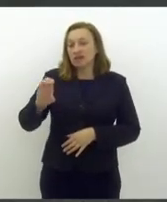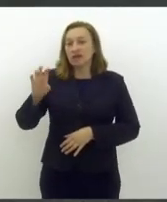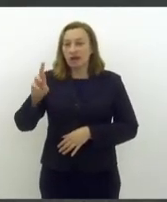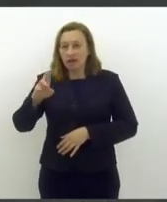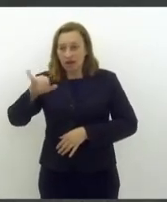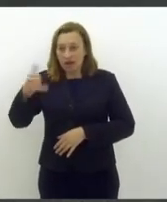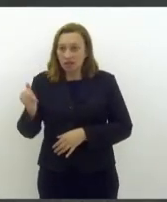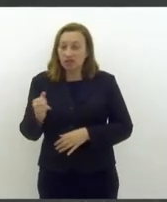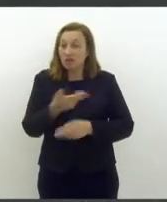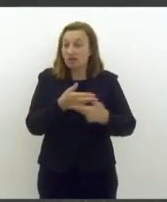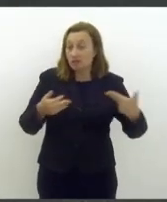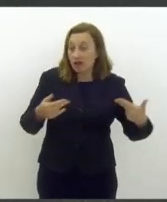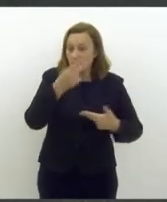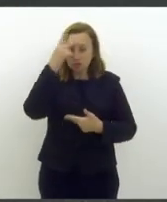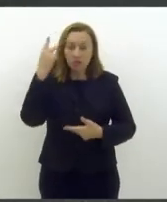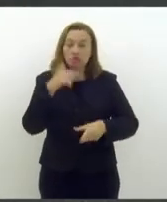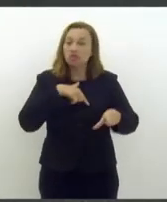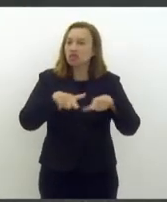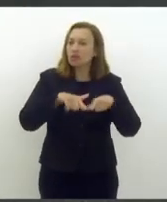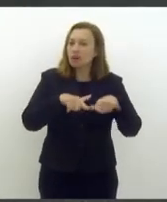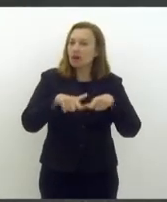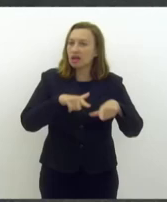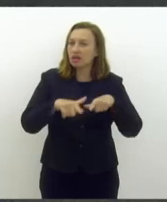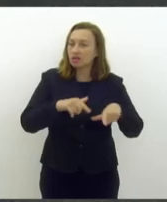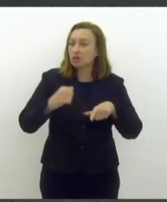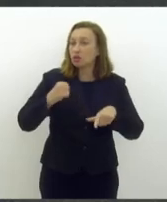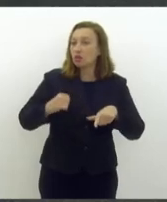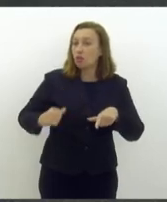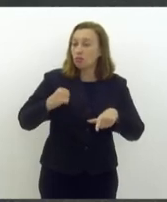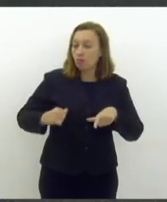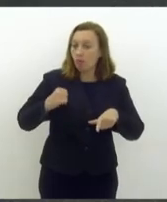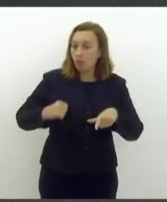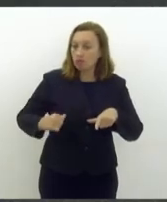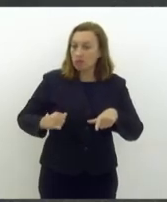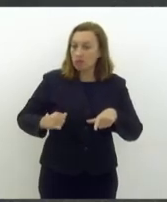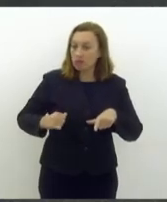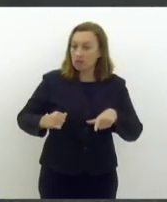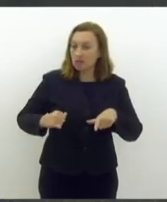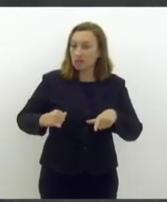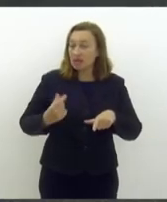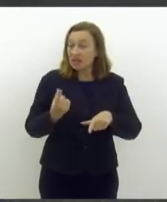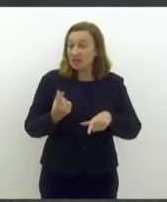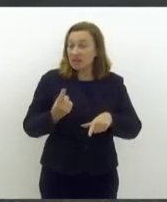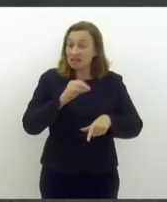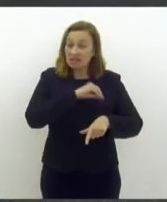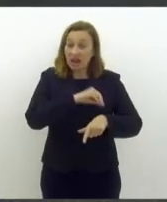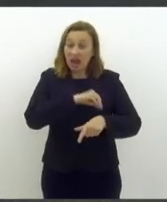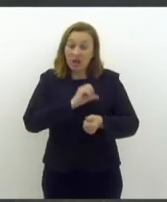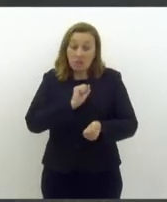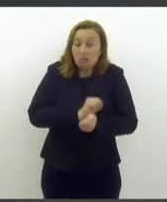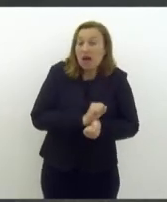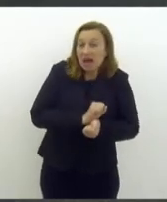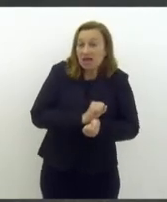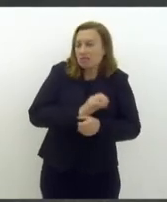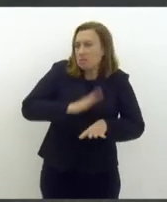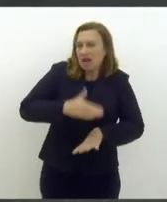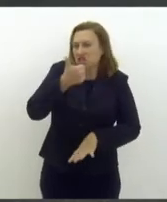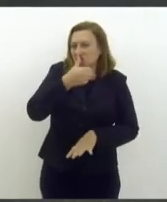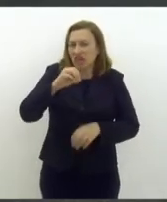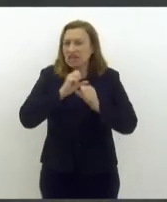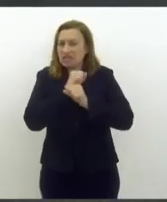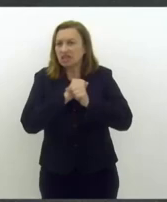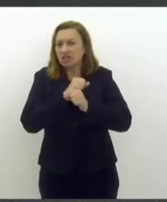e tutores trabalhando ainda com bolsas congeladas há mais de 10 anos então é necessário um reajuste de bolsas